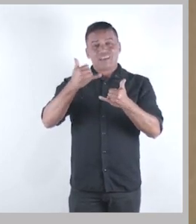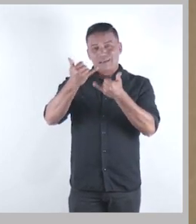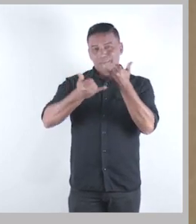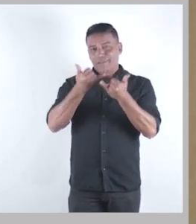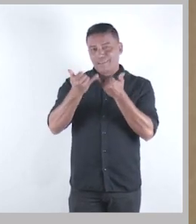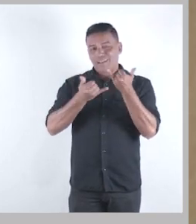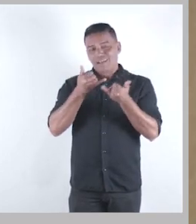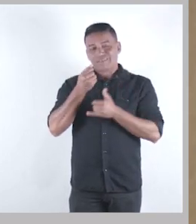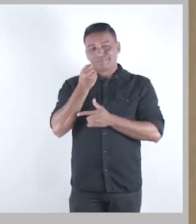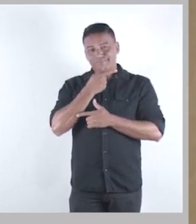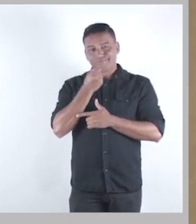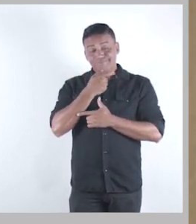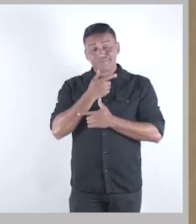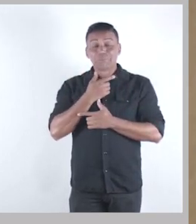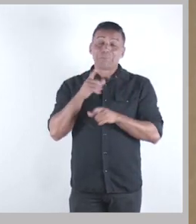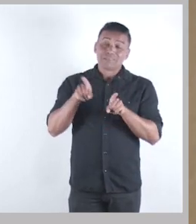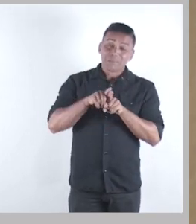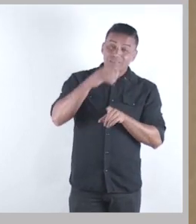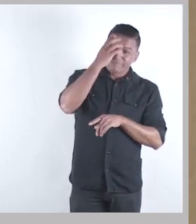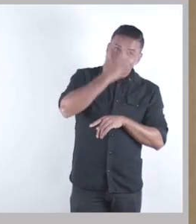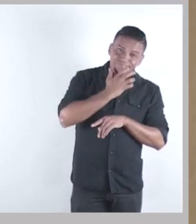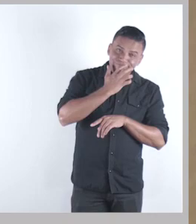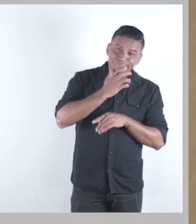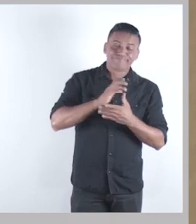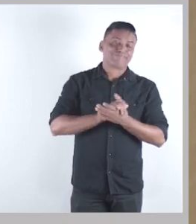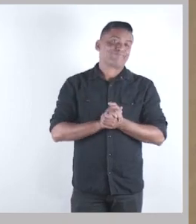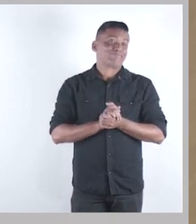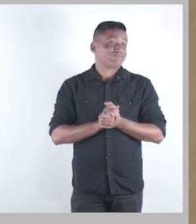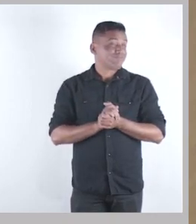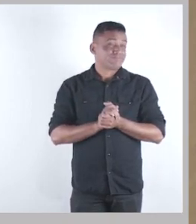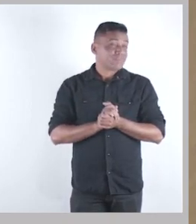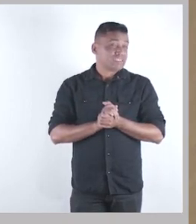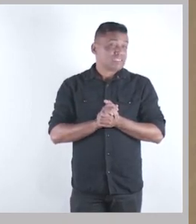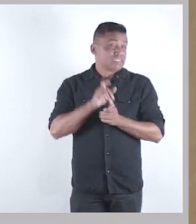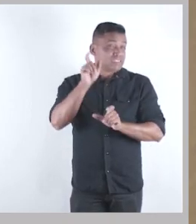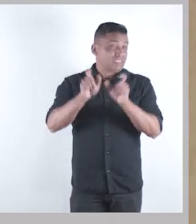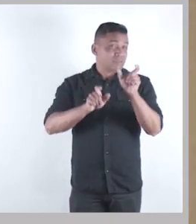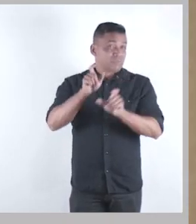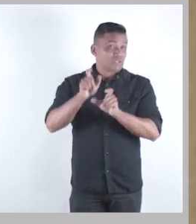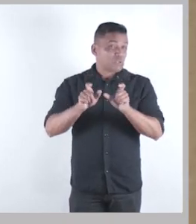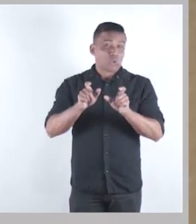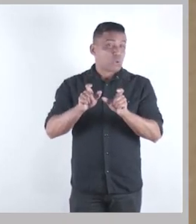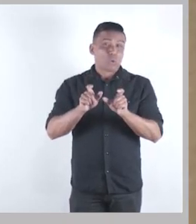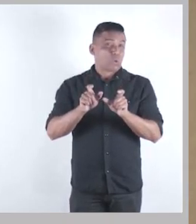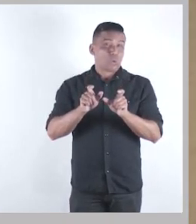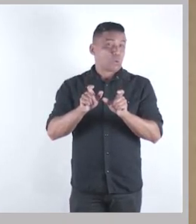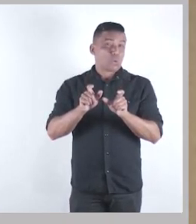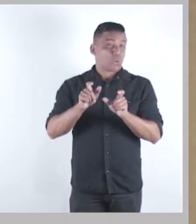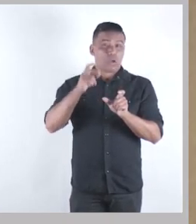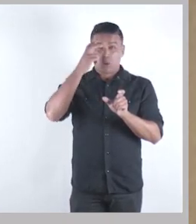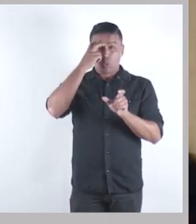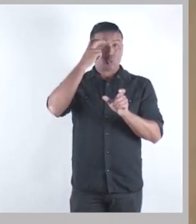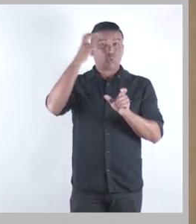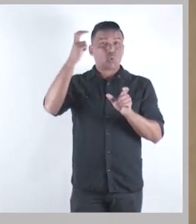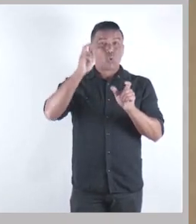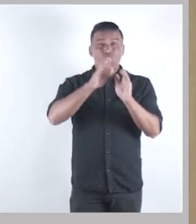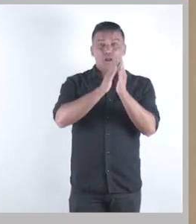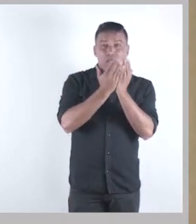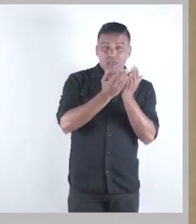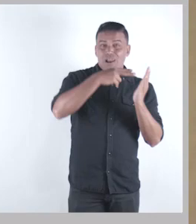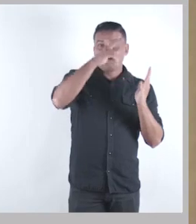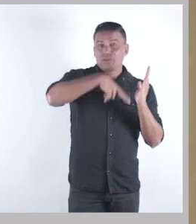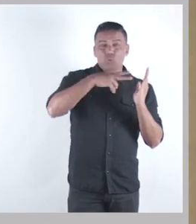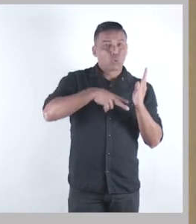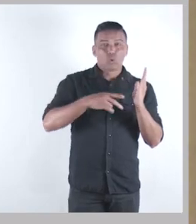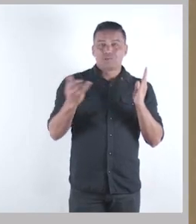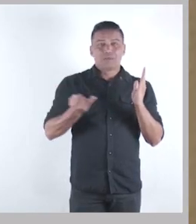brincando, mas ao mesmo tempo falando sério, que ninguém dá importância ao livro, né? Mesmo as